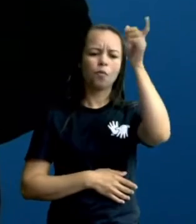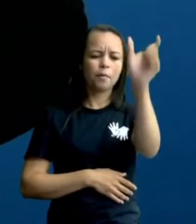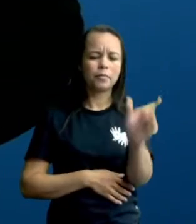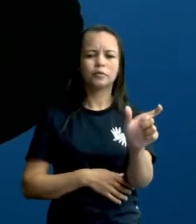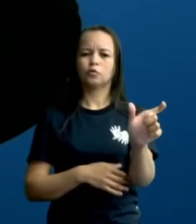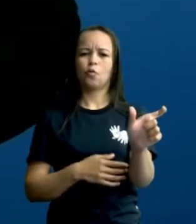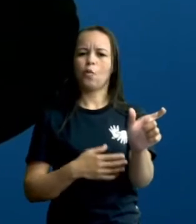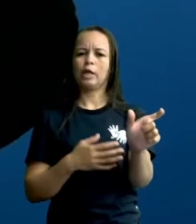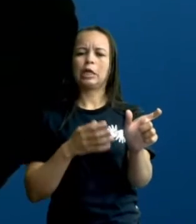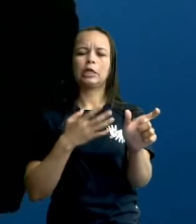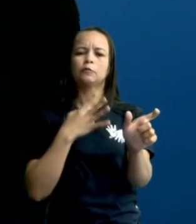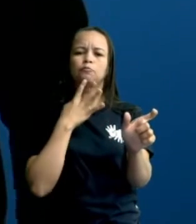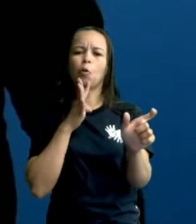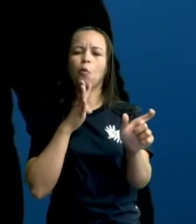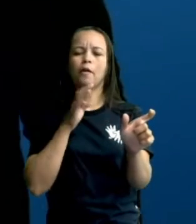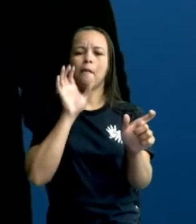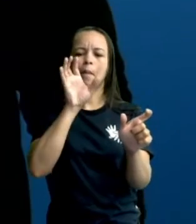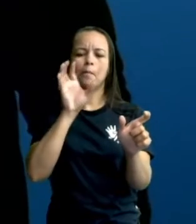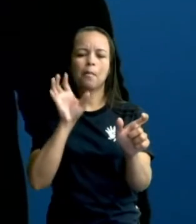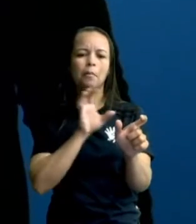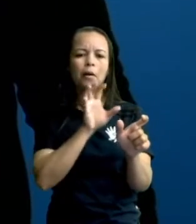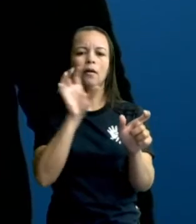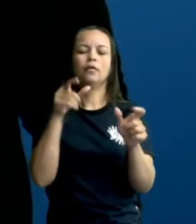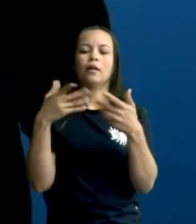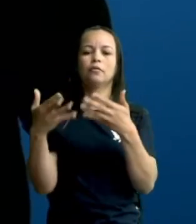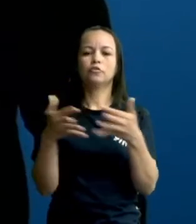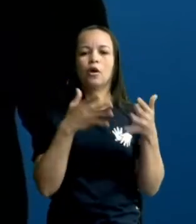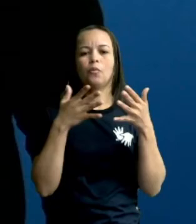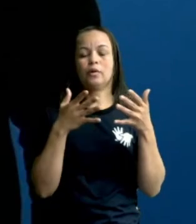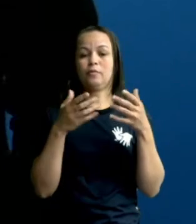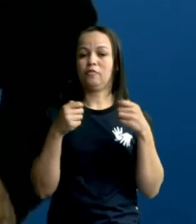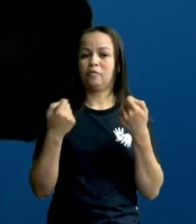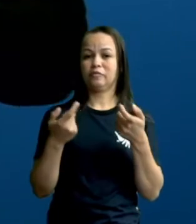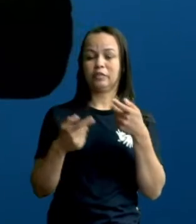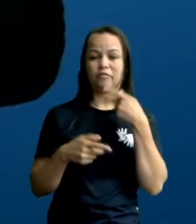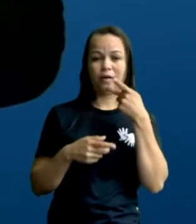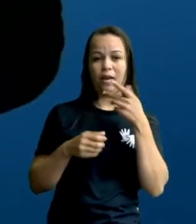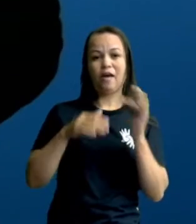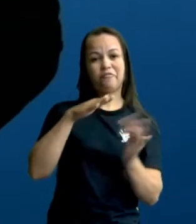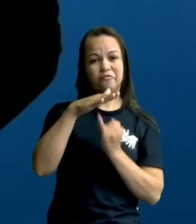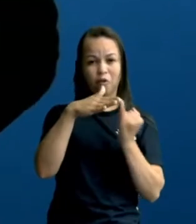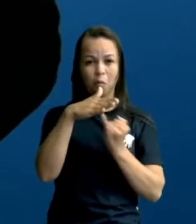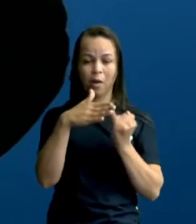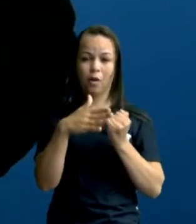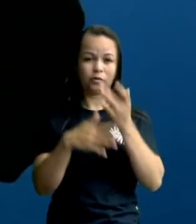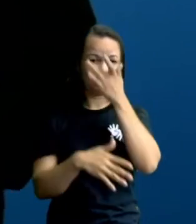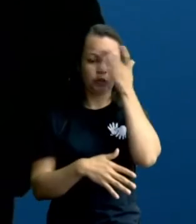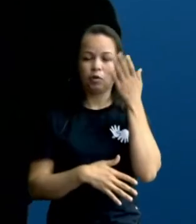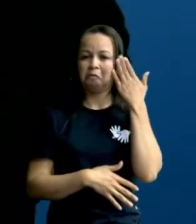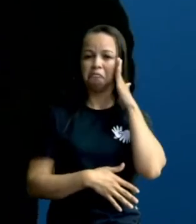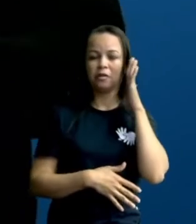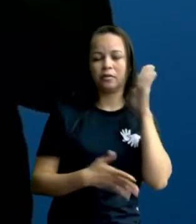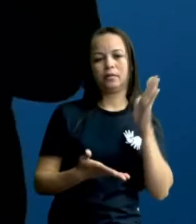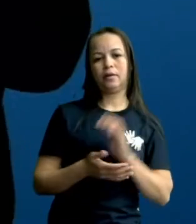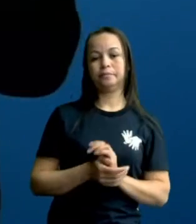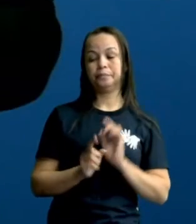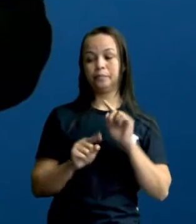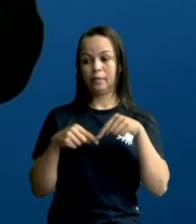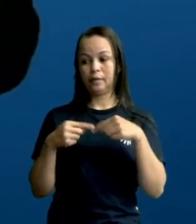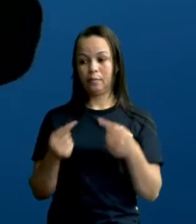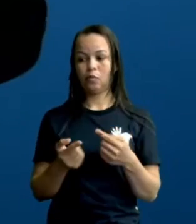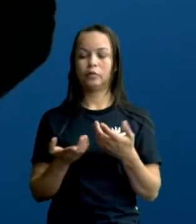você falar de uma linguagem formal, provavelmente a pessoa não vai entender. Depois, o público desconhecido,